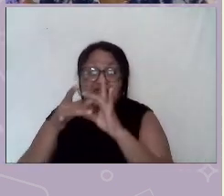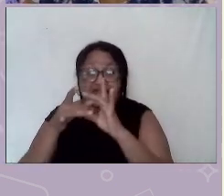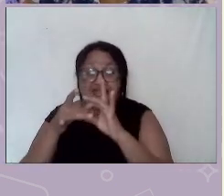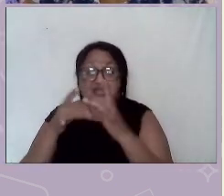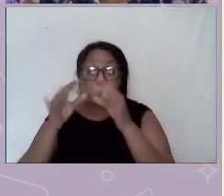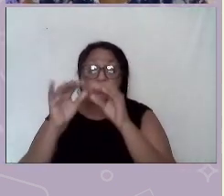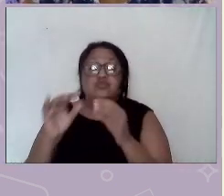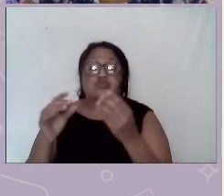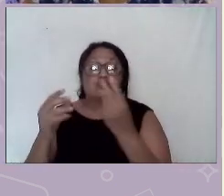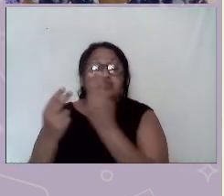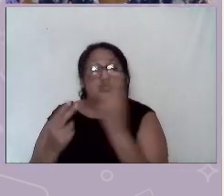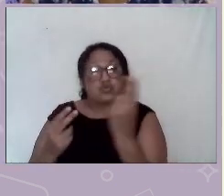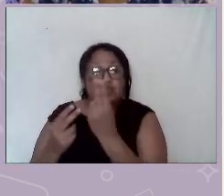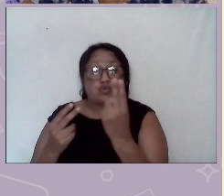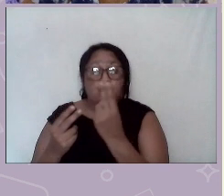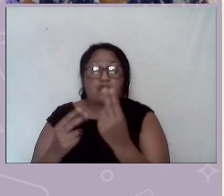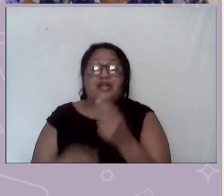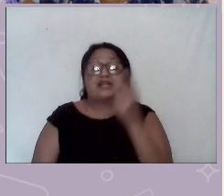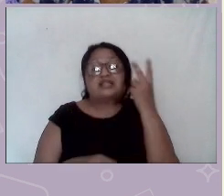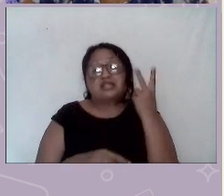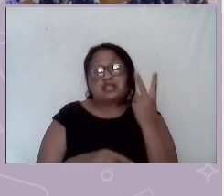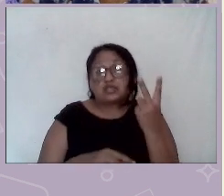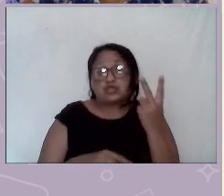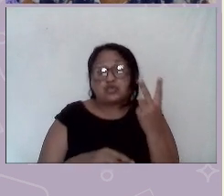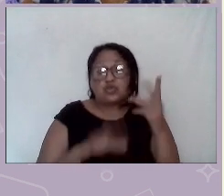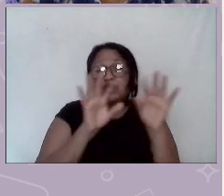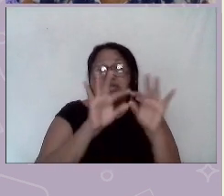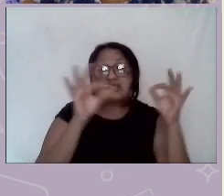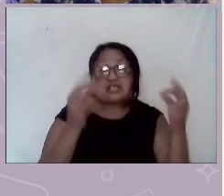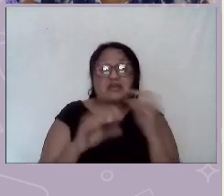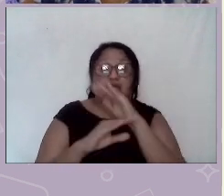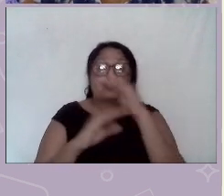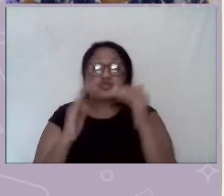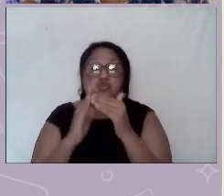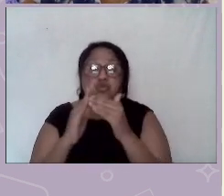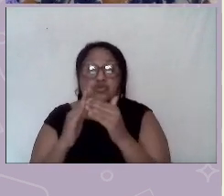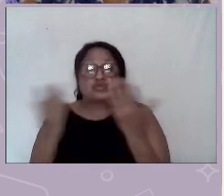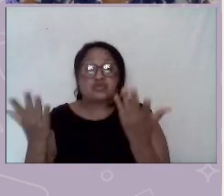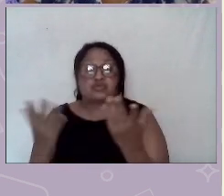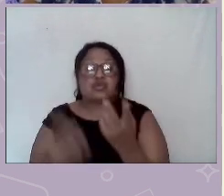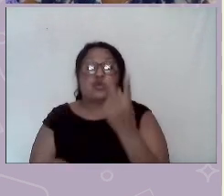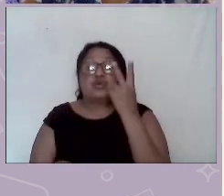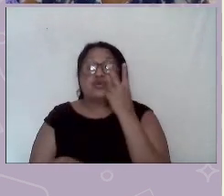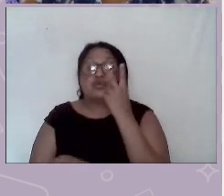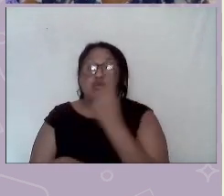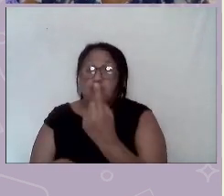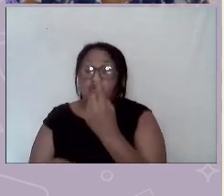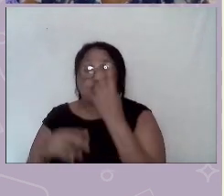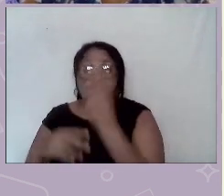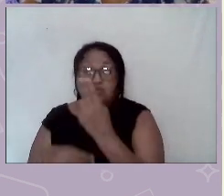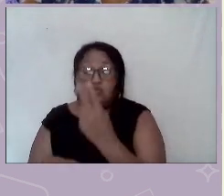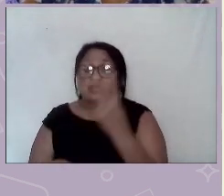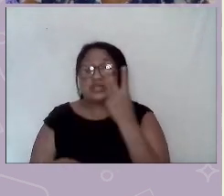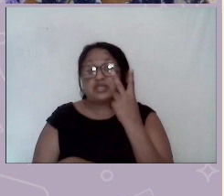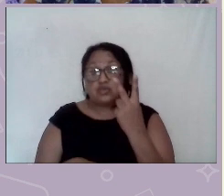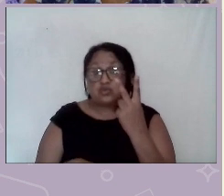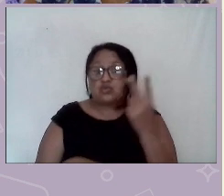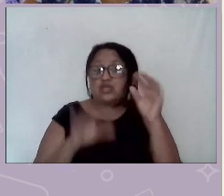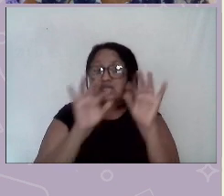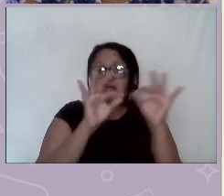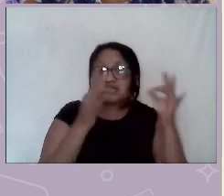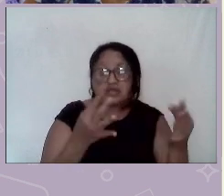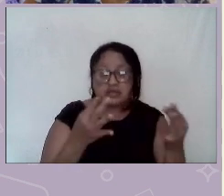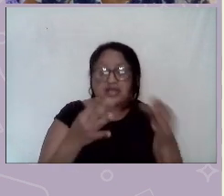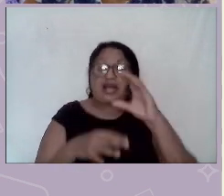simples como está sendo mostrado aqui todos eles apresentam uma ligação dupla e duas simples aqui a mesma coisa esse carbono